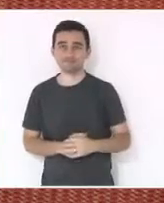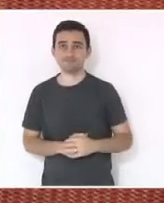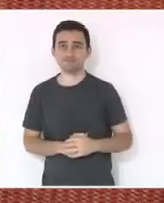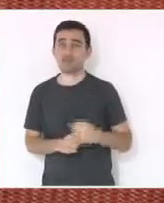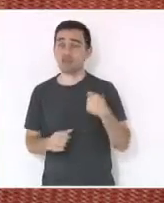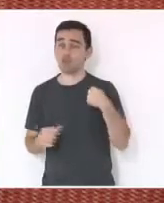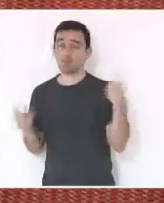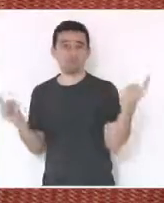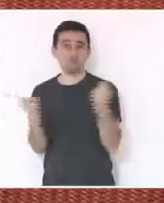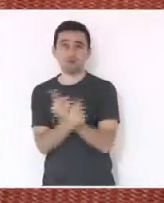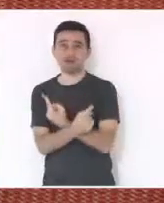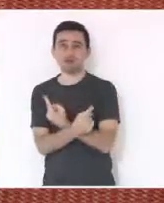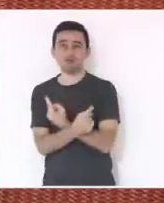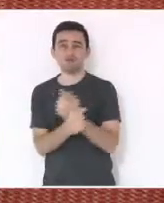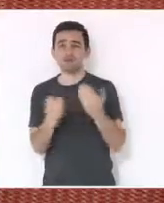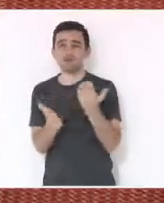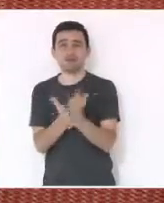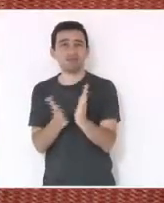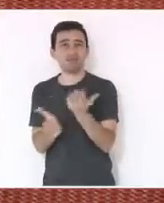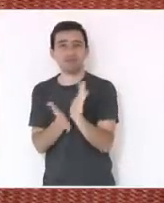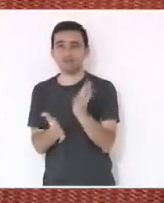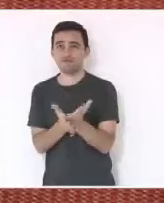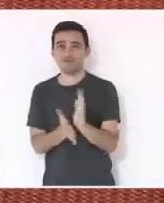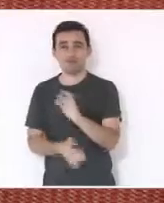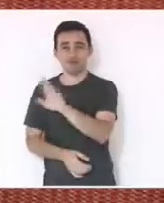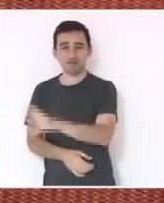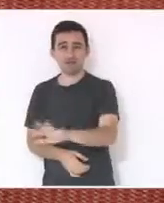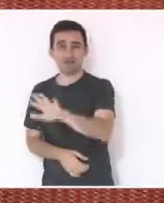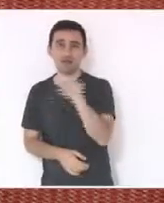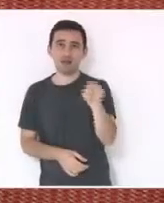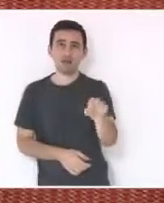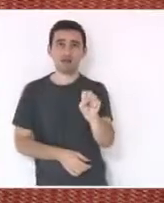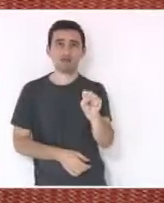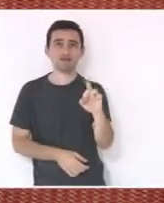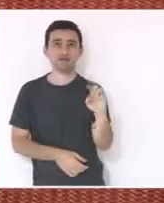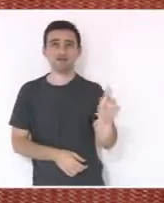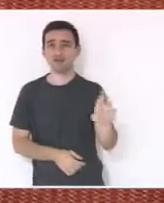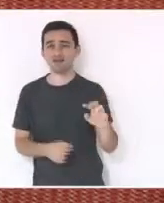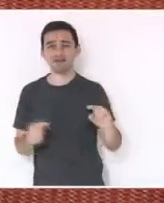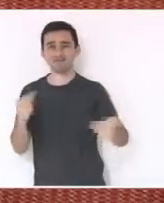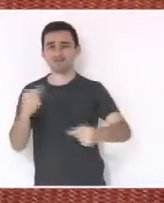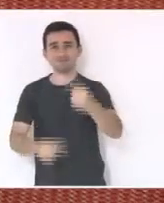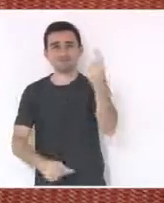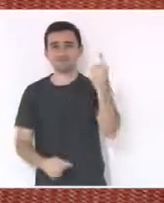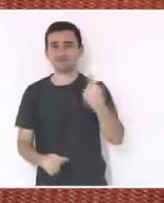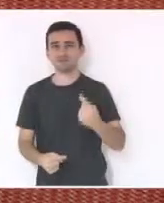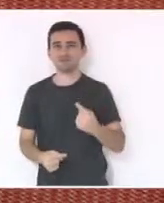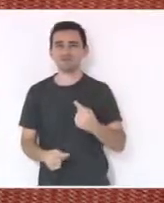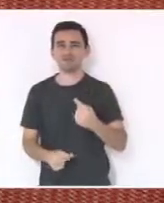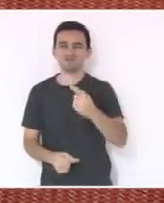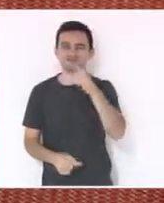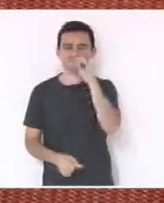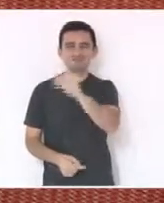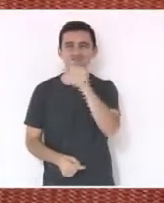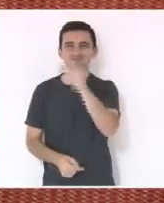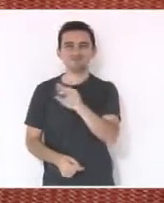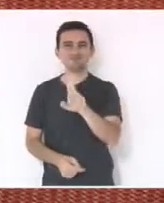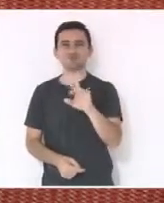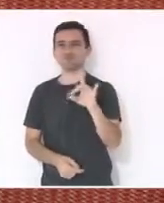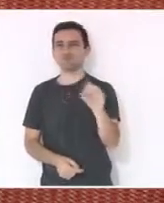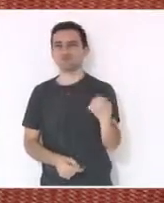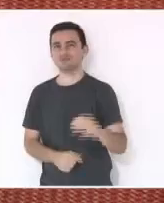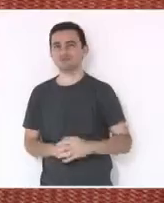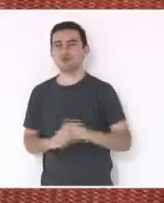que não tem nada a ver região metropolitana com a secretaria de desenvolvimento regional sangue na hora o do tacacá deixa lá faz